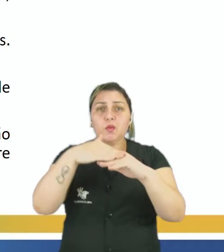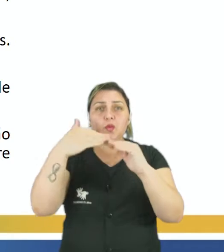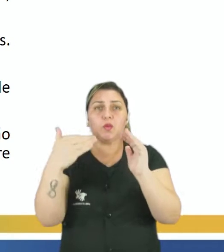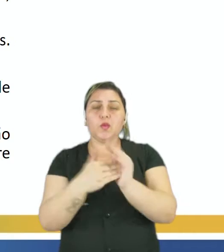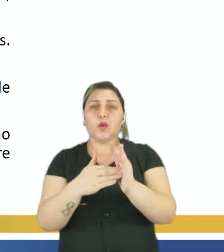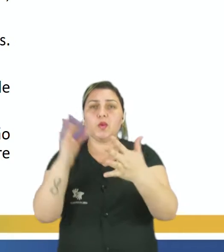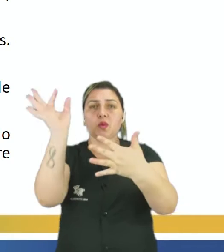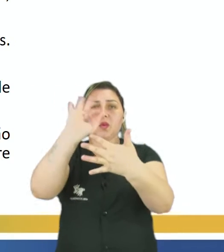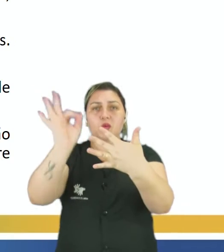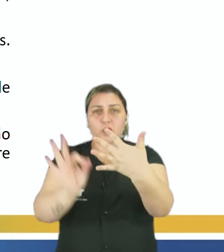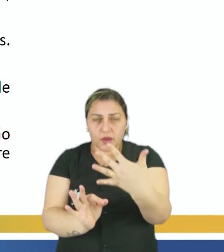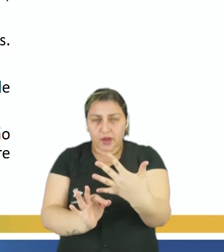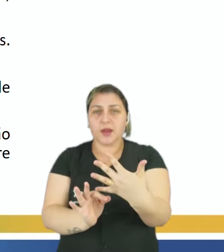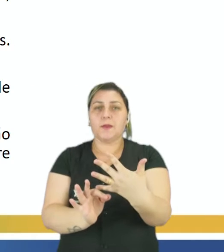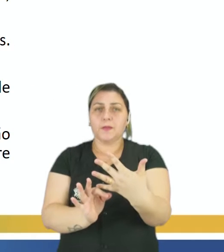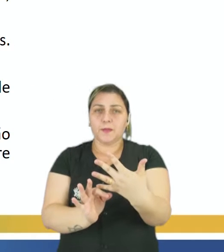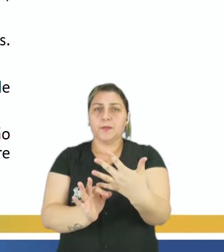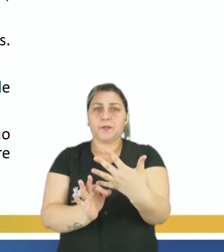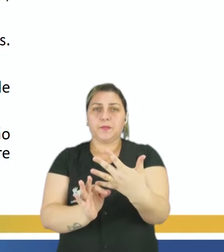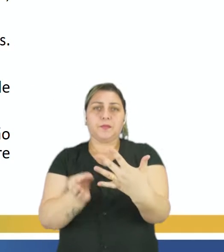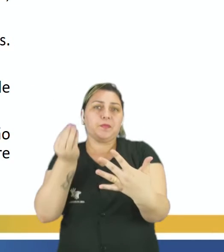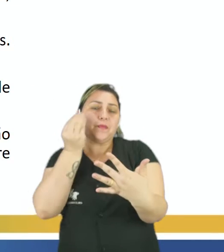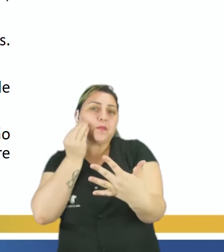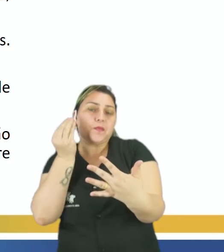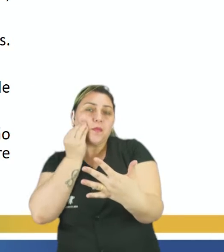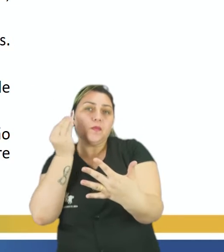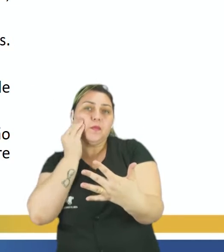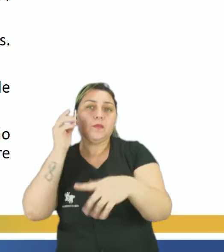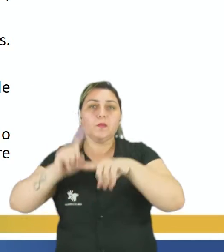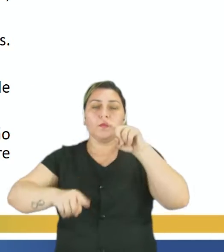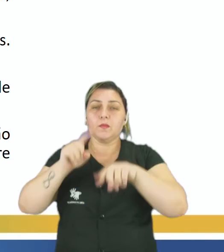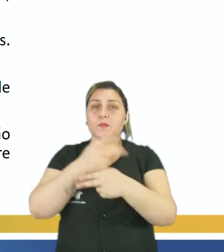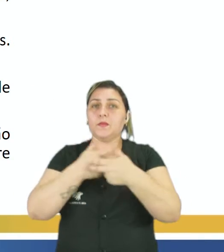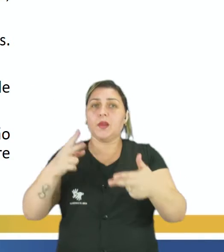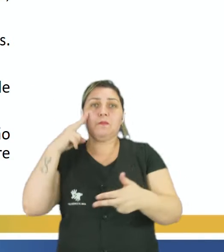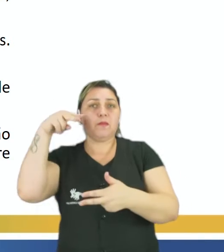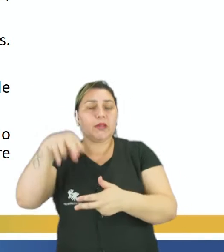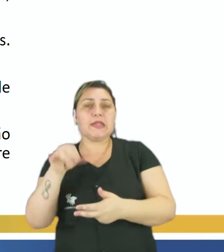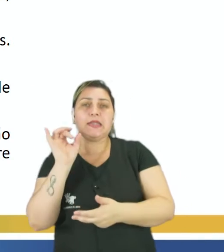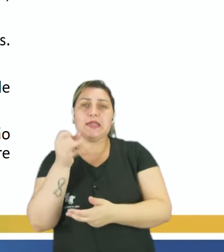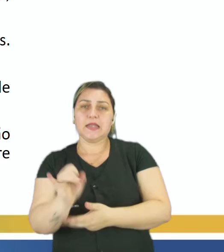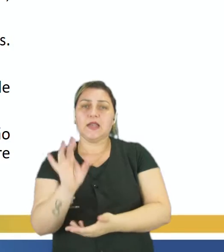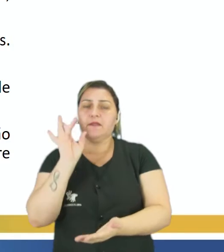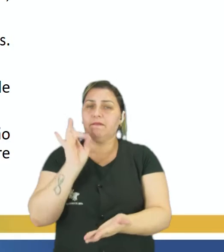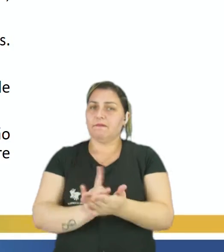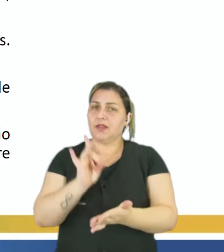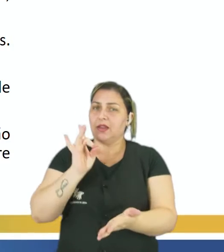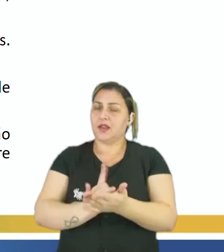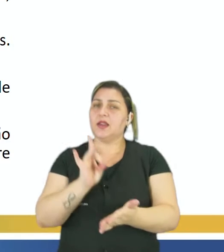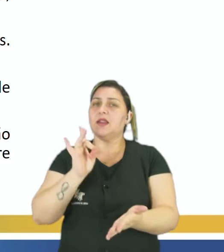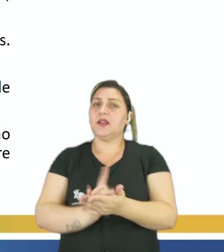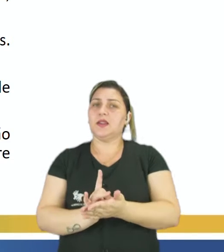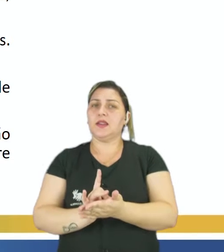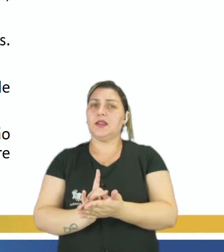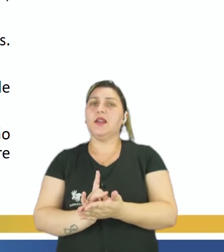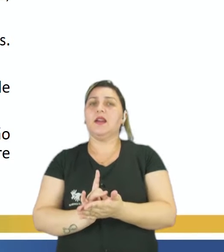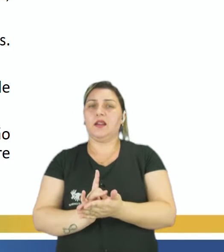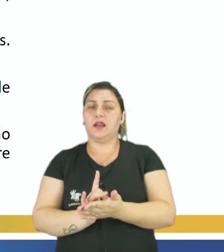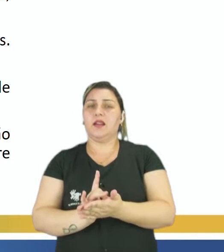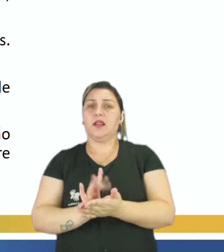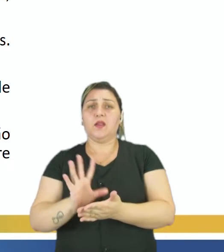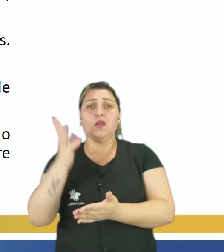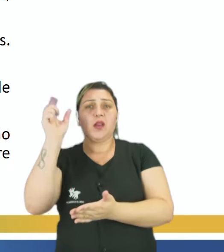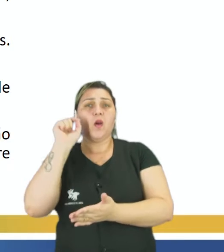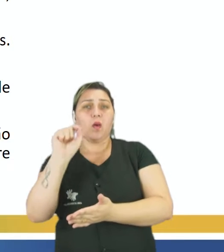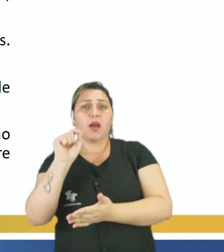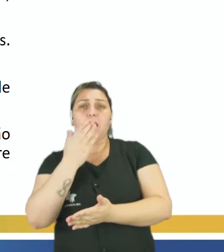os elementos e teste sempre o produto para ver se ele realmente cumpre o que promete. Tá? Para